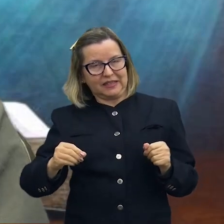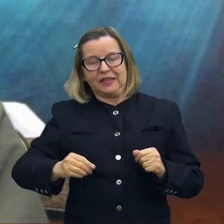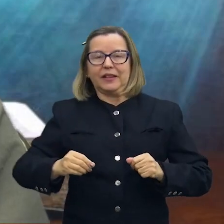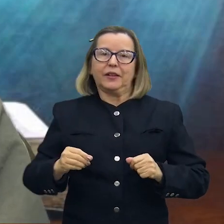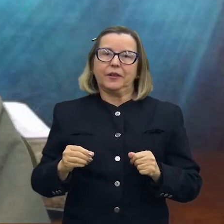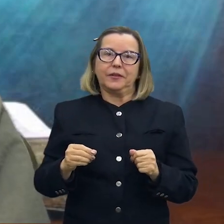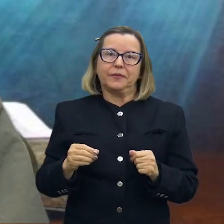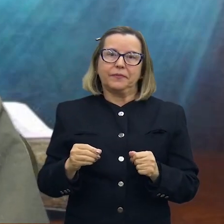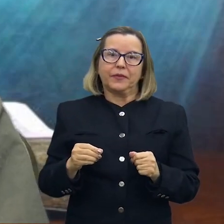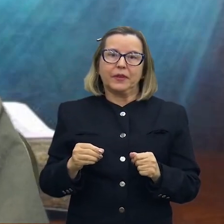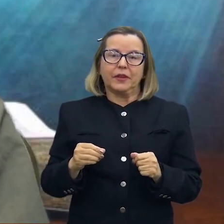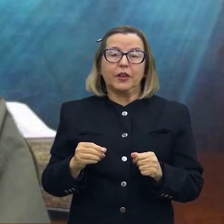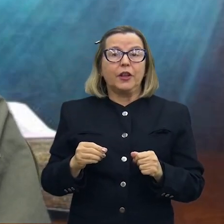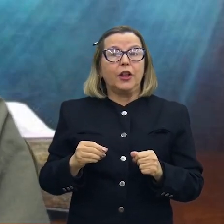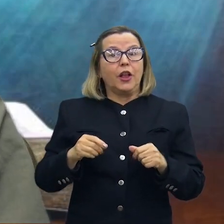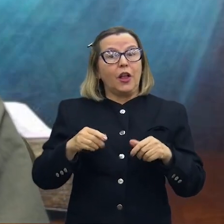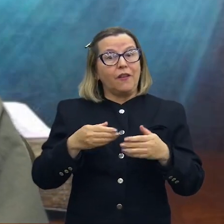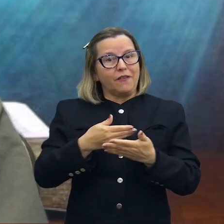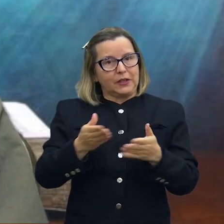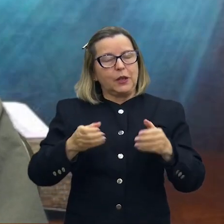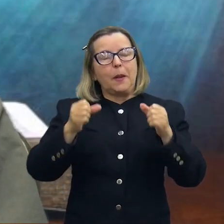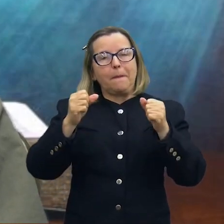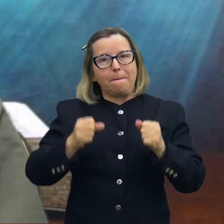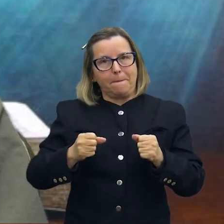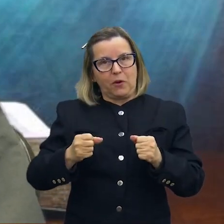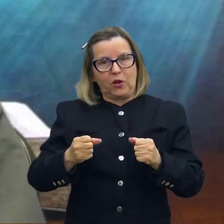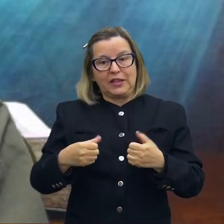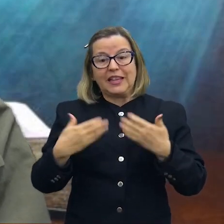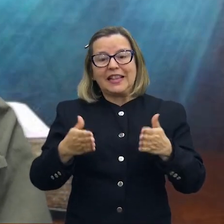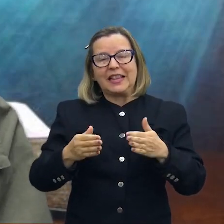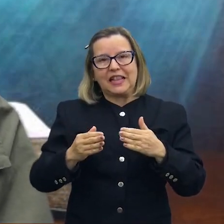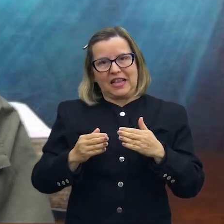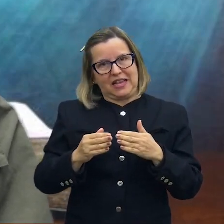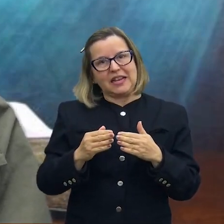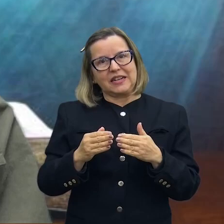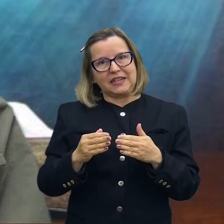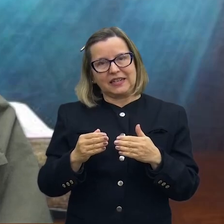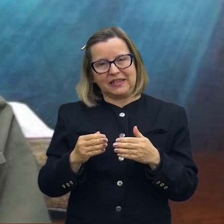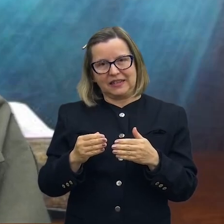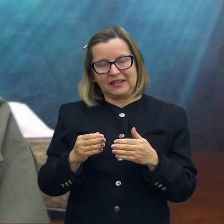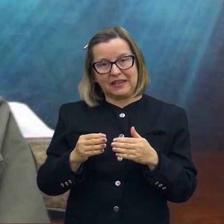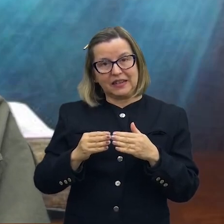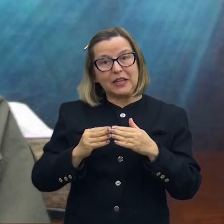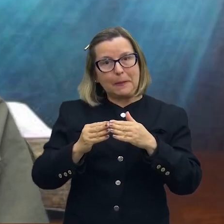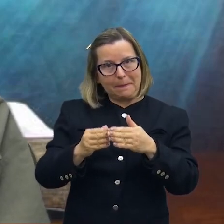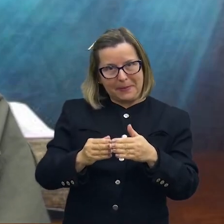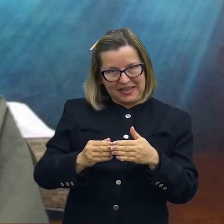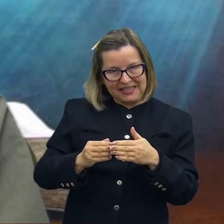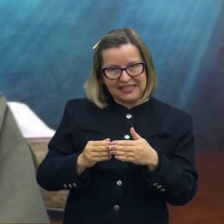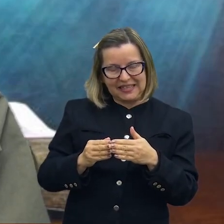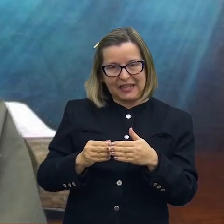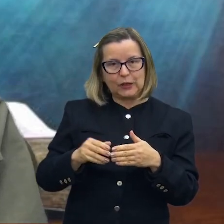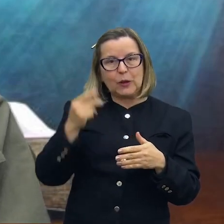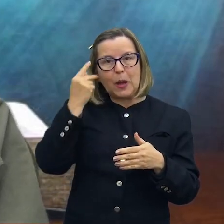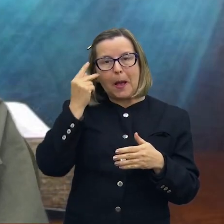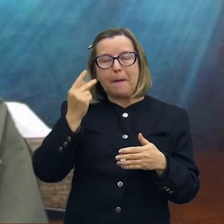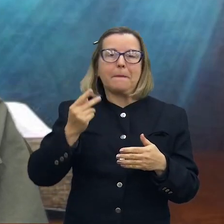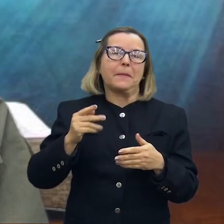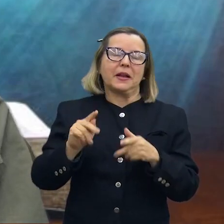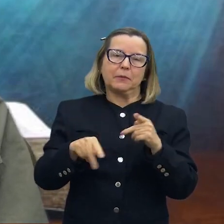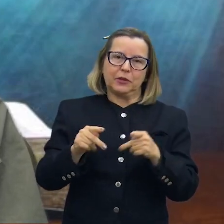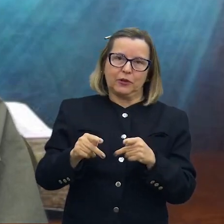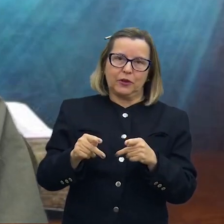muitas gentes, mas você não toma emprestado. Senão, ele vai ser cabeça, o estrangeiro vai ser